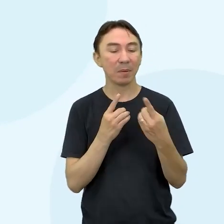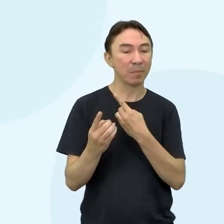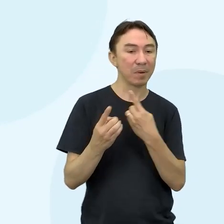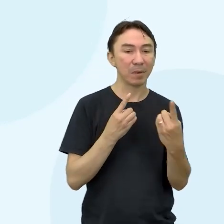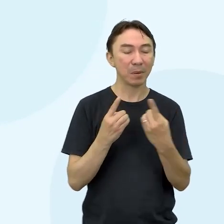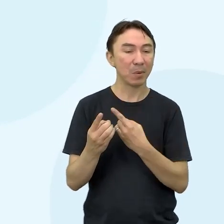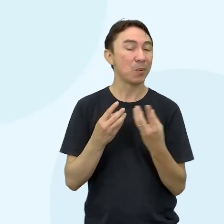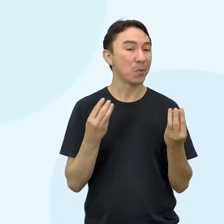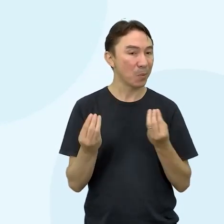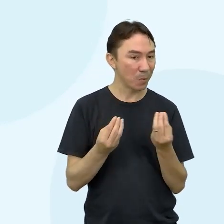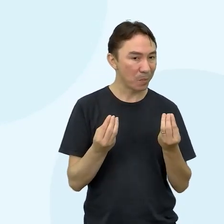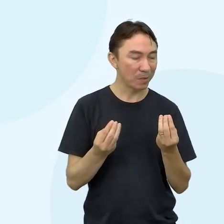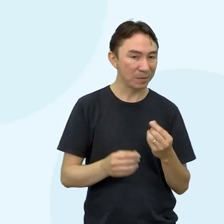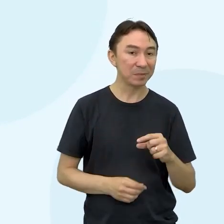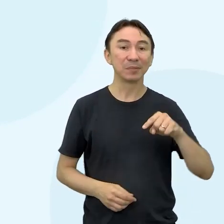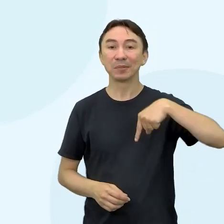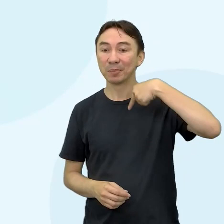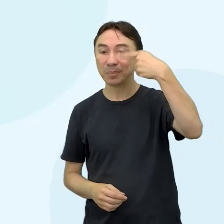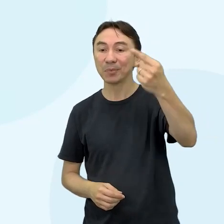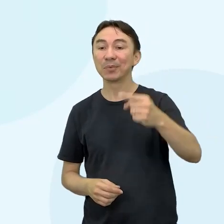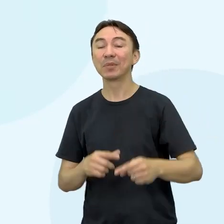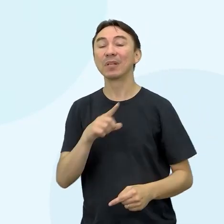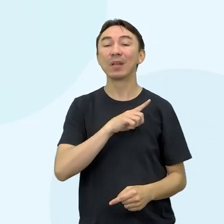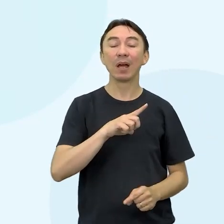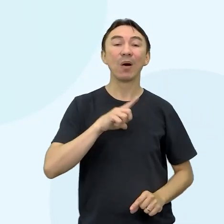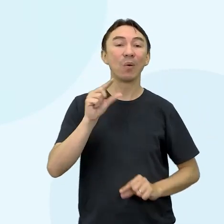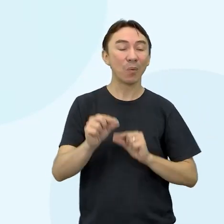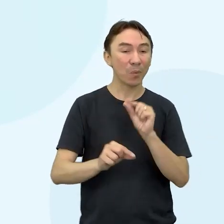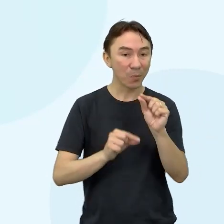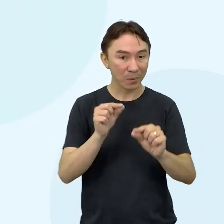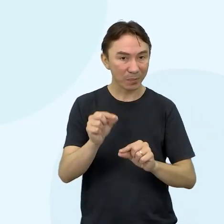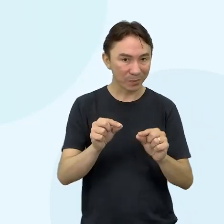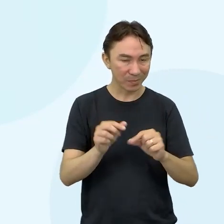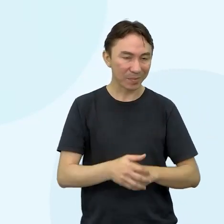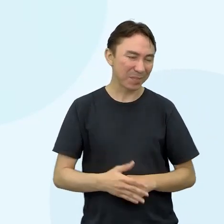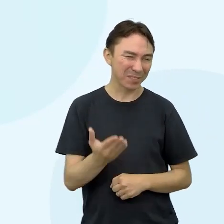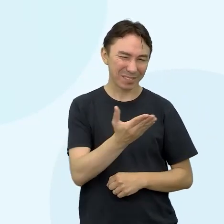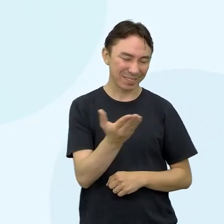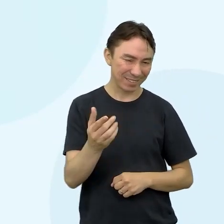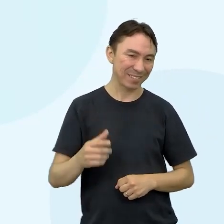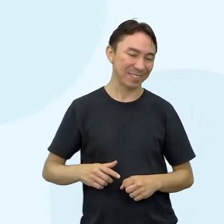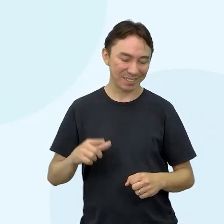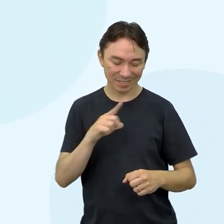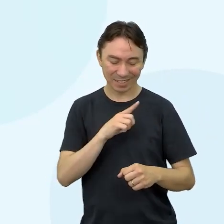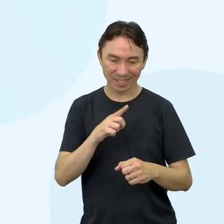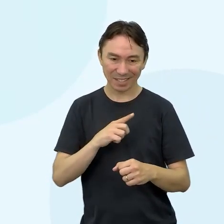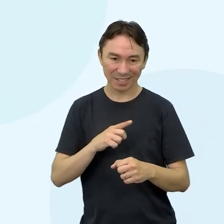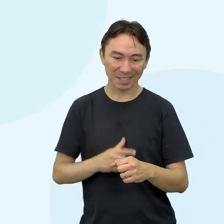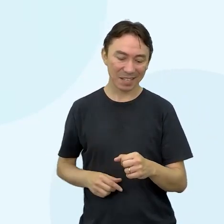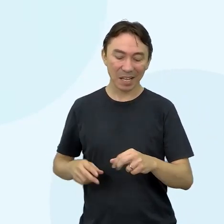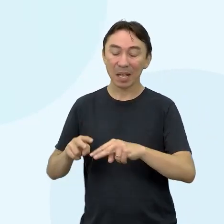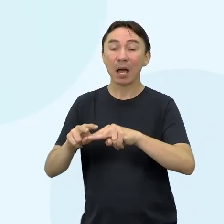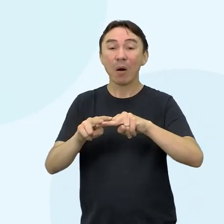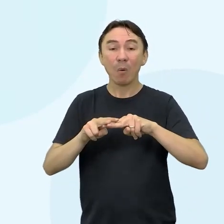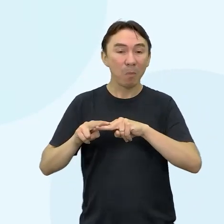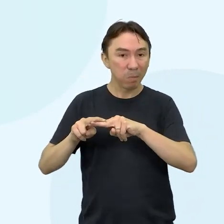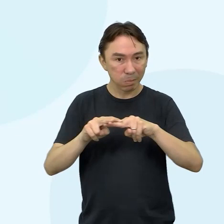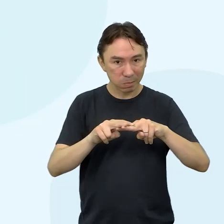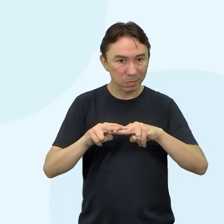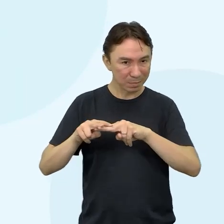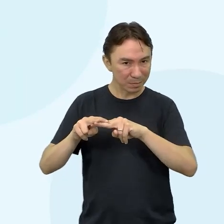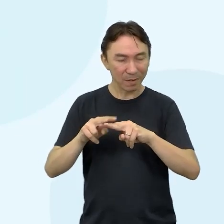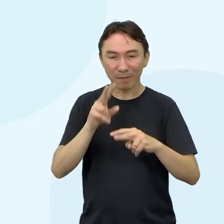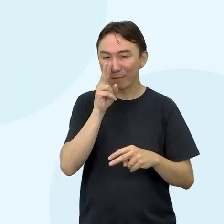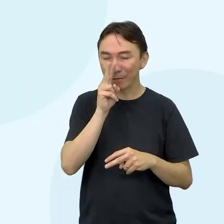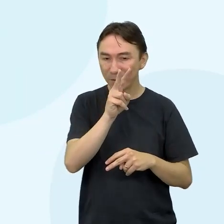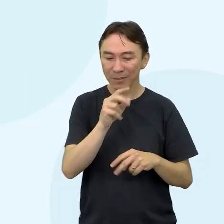E o que vem adiante? A proposta é que, como produto da recuperação intensiva para a área de linguagens, seja